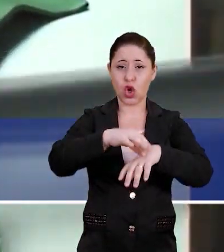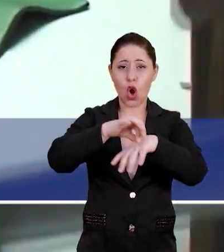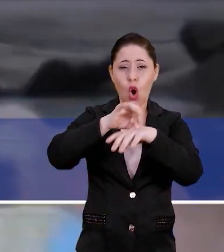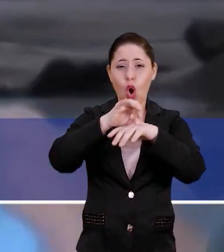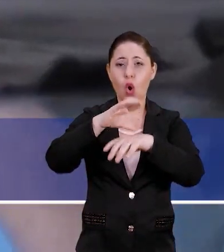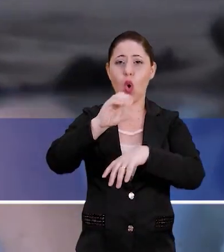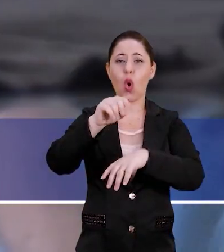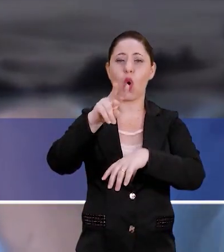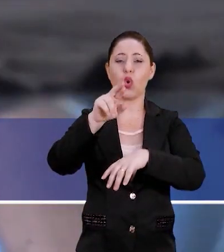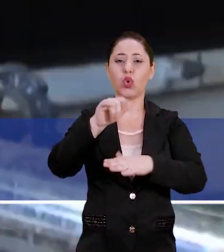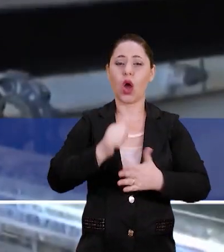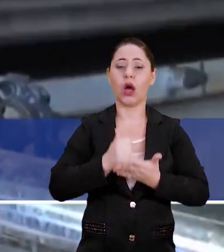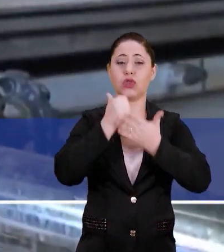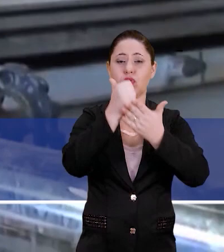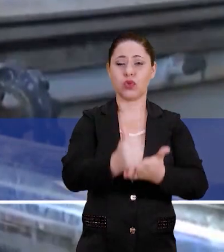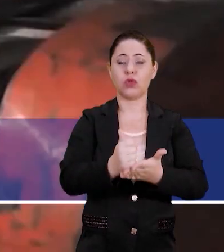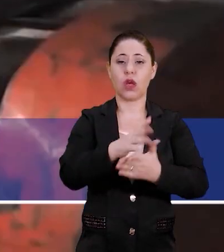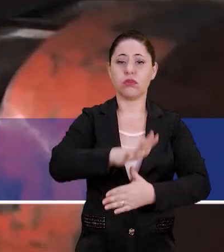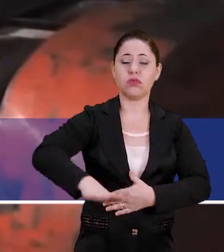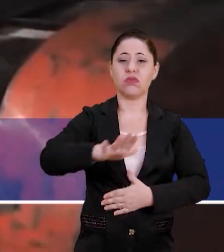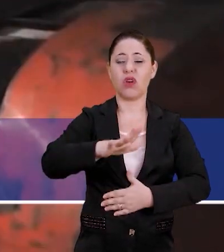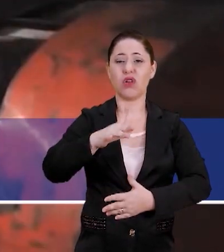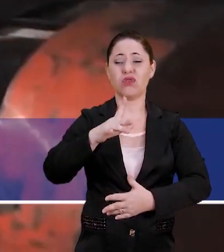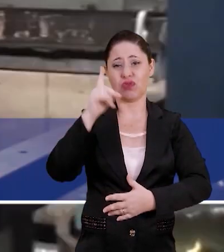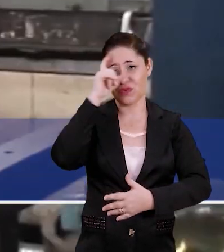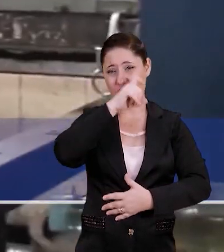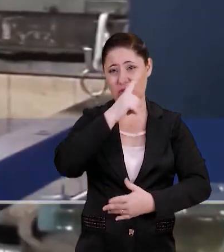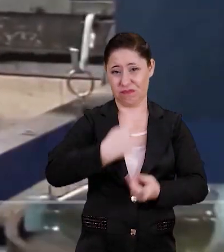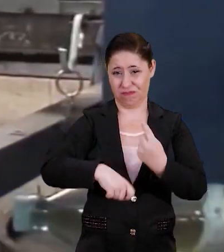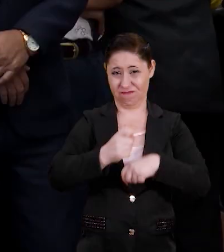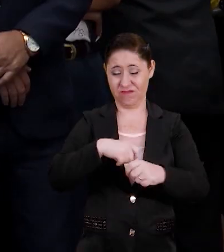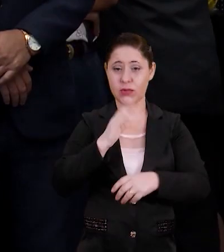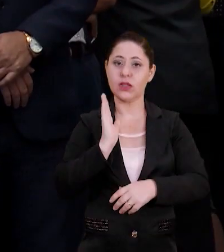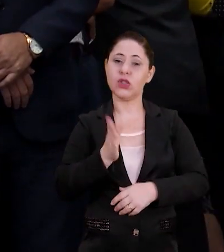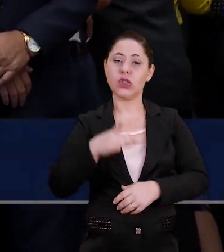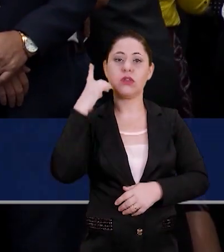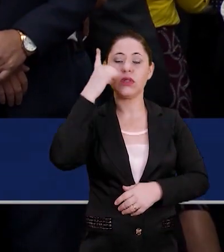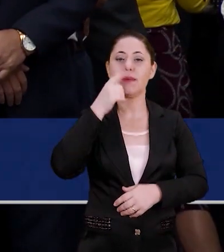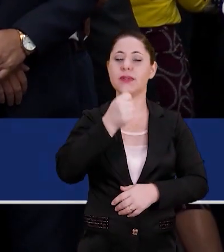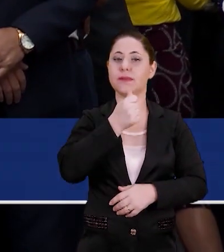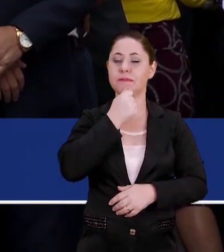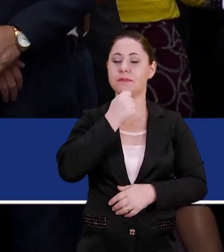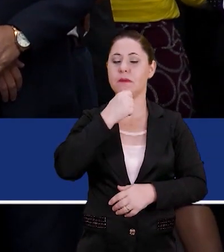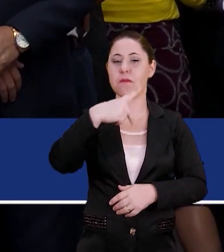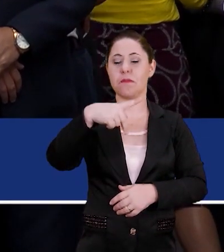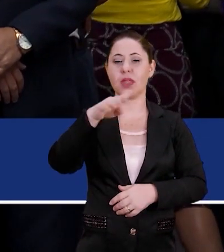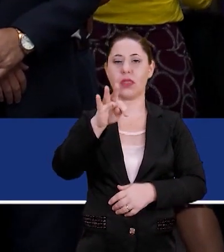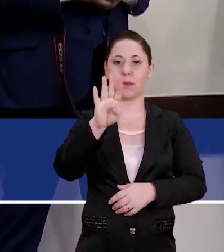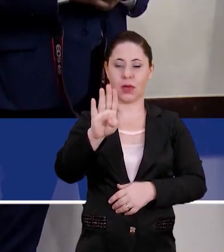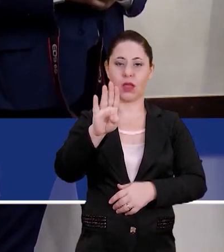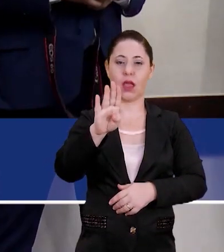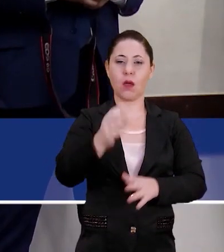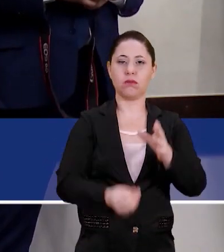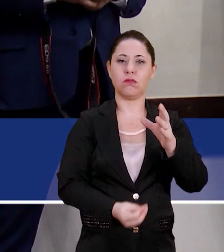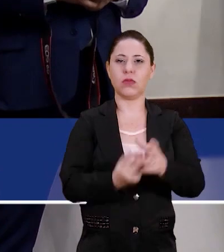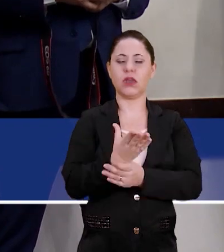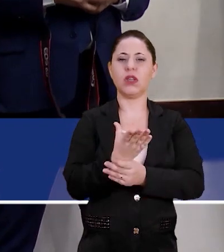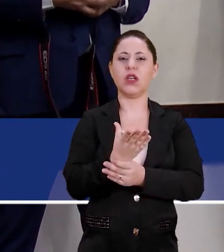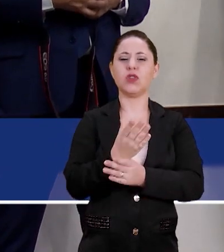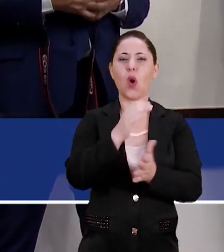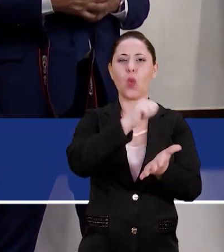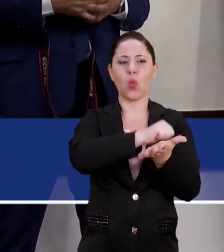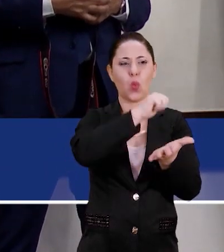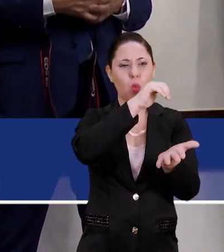couro, como forma de ajudar o setor que enfrenta dificuldades econômicas. Já o deputado Neno Razuc, do PTB, propôs a criação